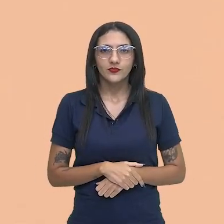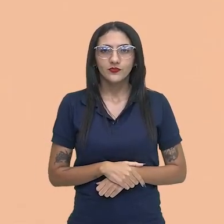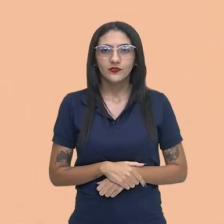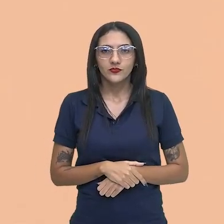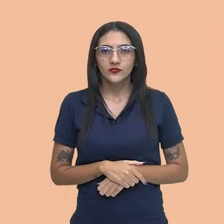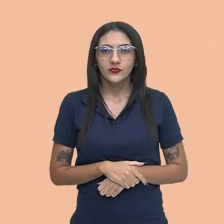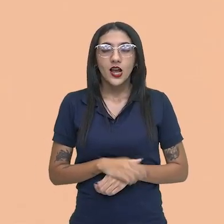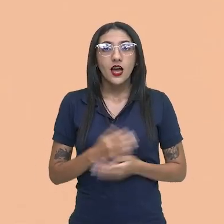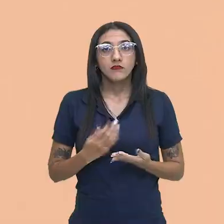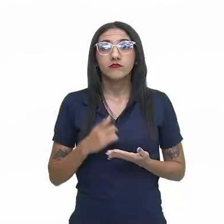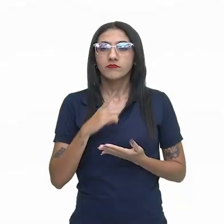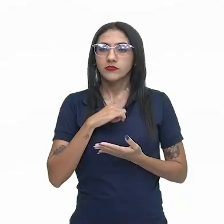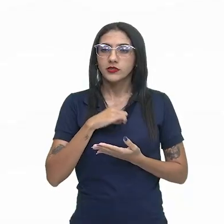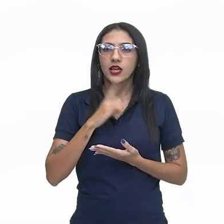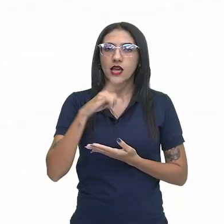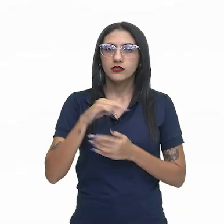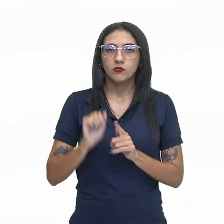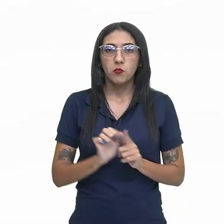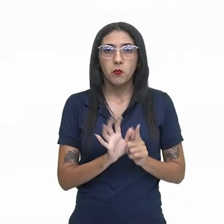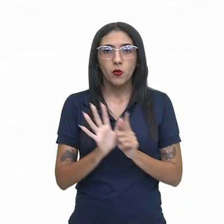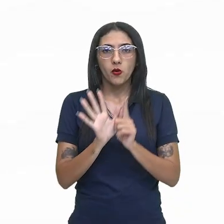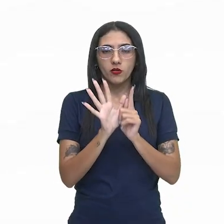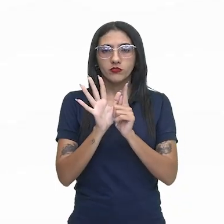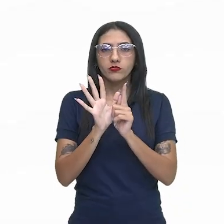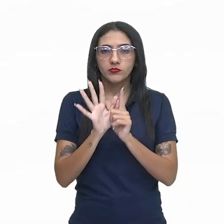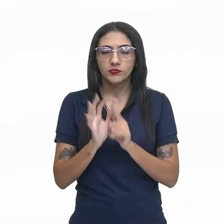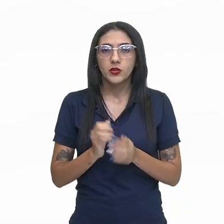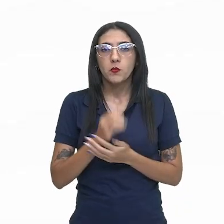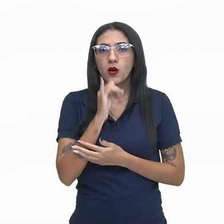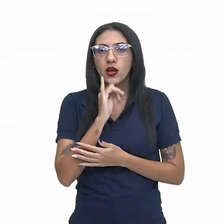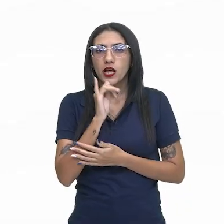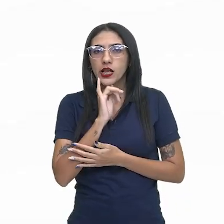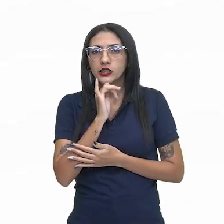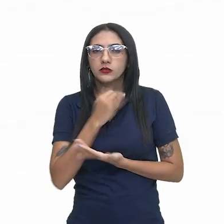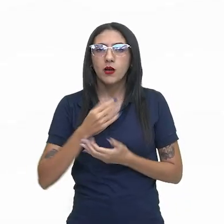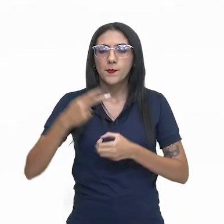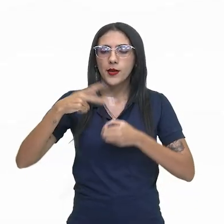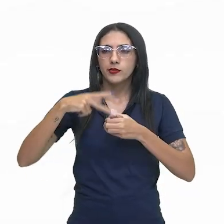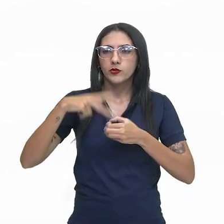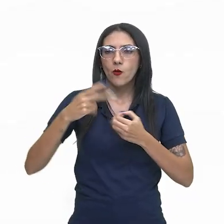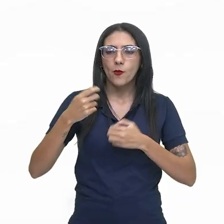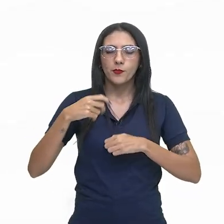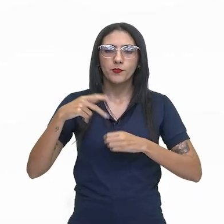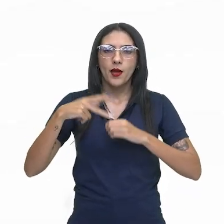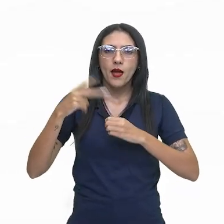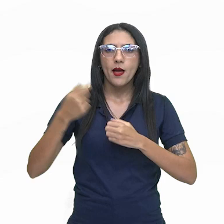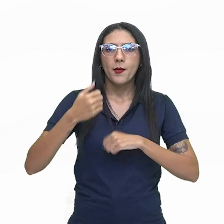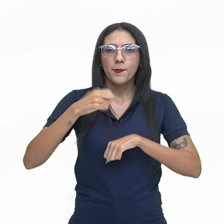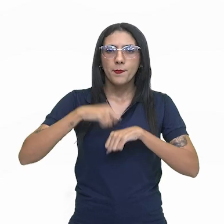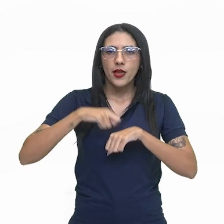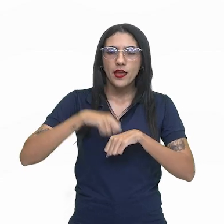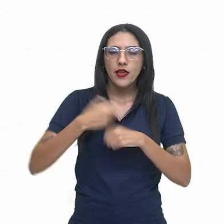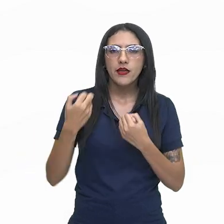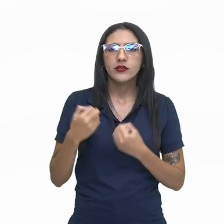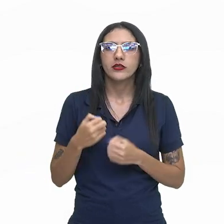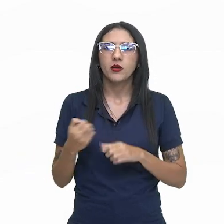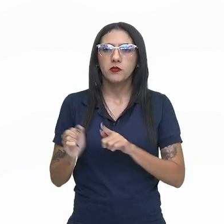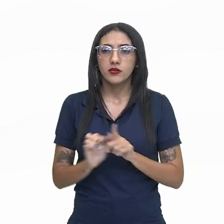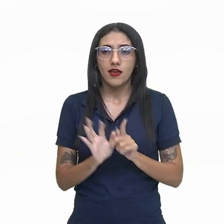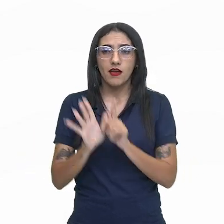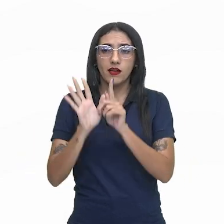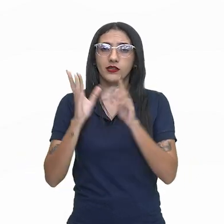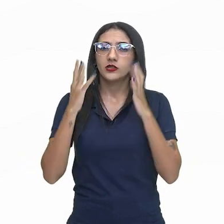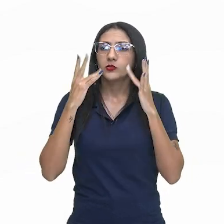de gases do efeito estufa. A gente pode colocar queima de combustíveis fósseis, como carvão, petróleo, gás natural, né, que a gente já